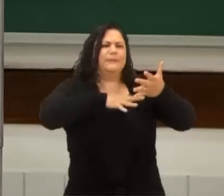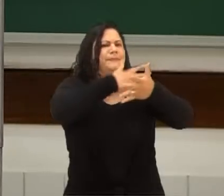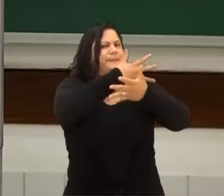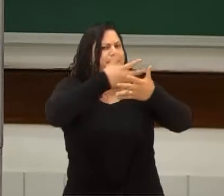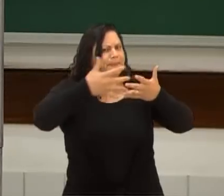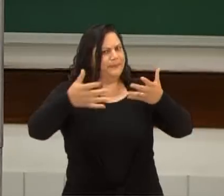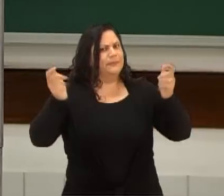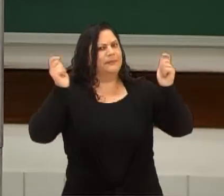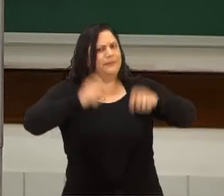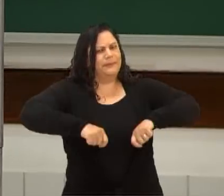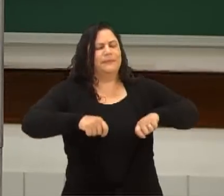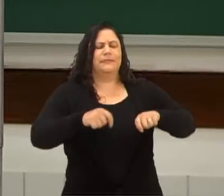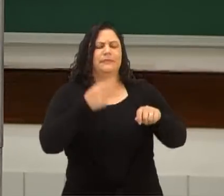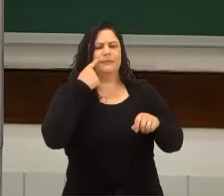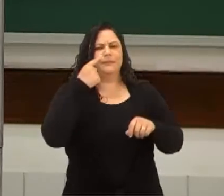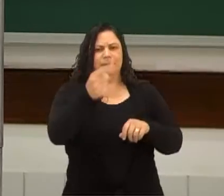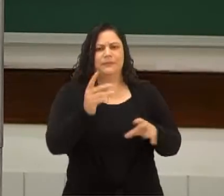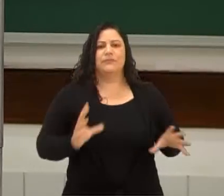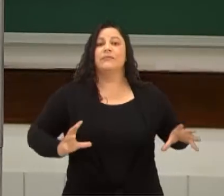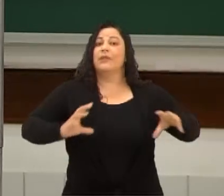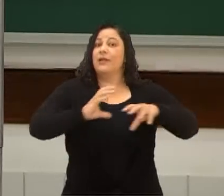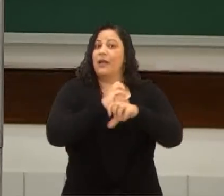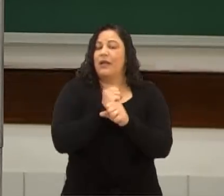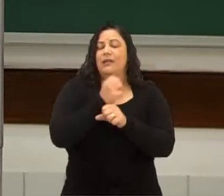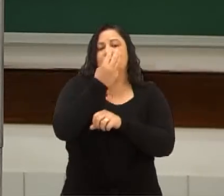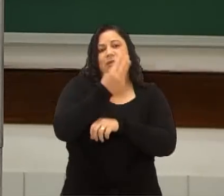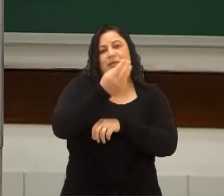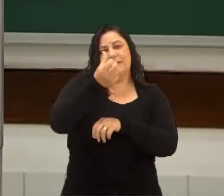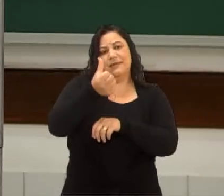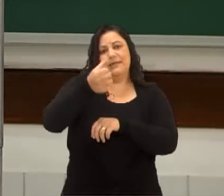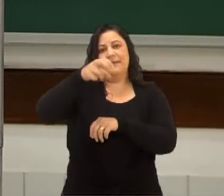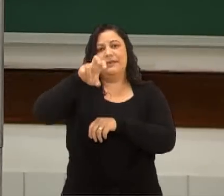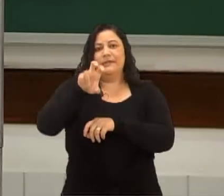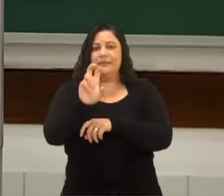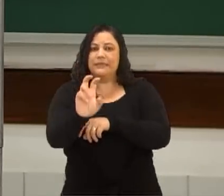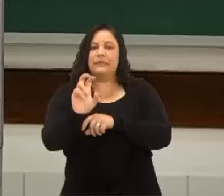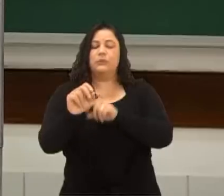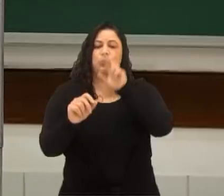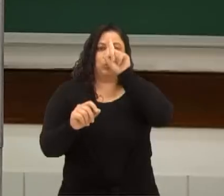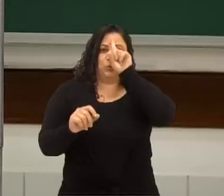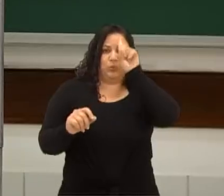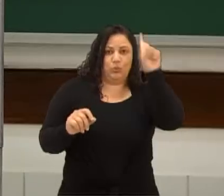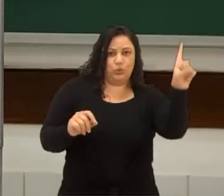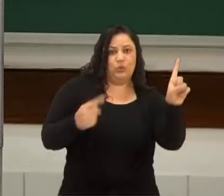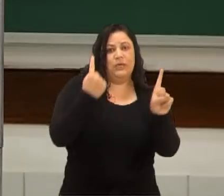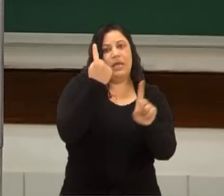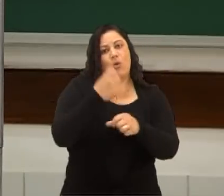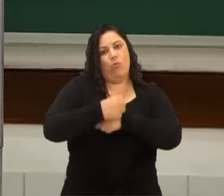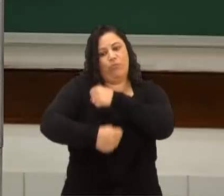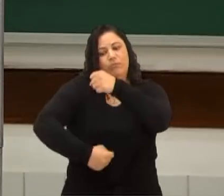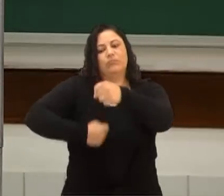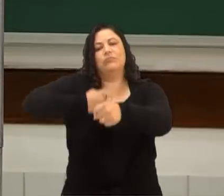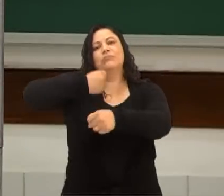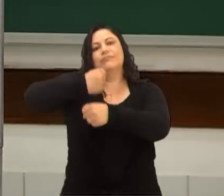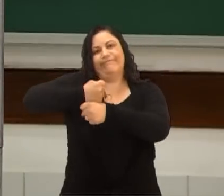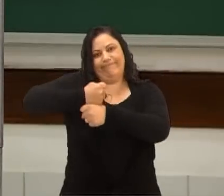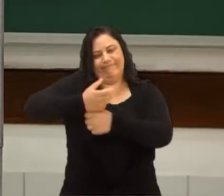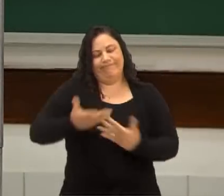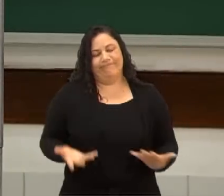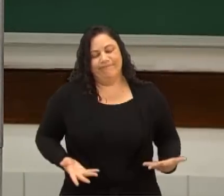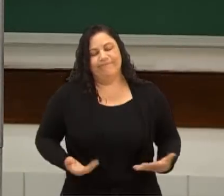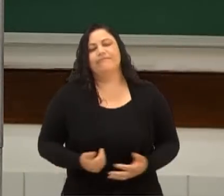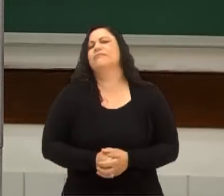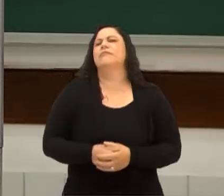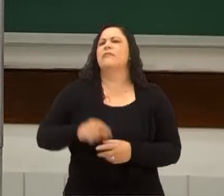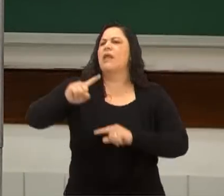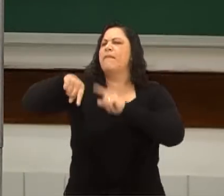o ano para 365 dias. Então a cada 365 dias a gente tem um ano. E faz o que com o resto das